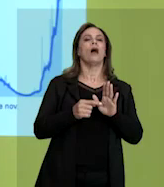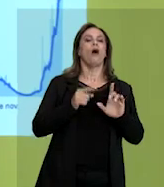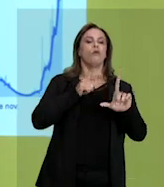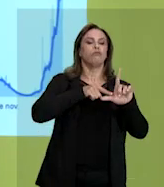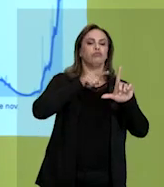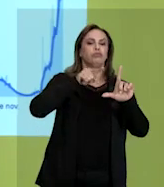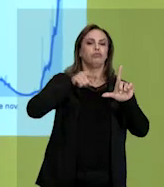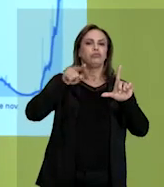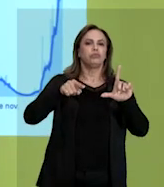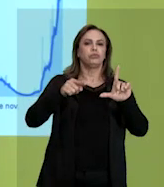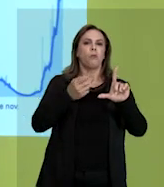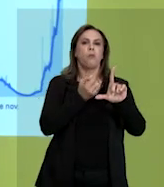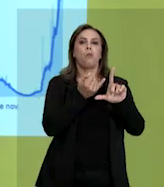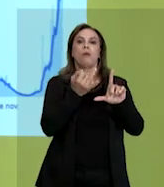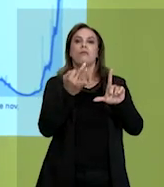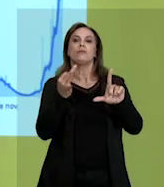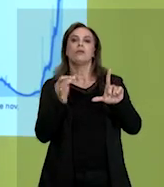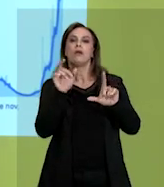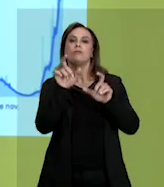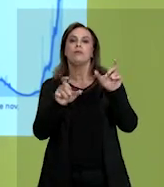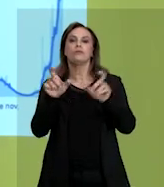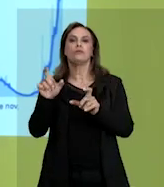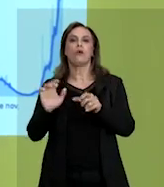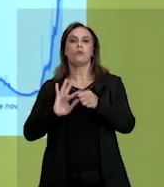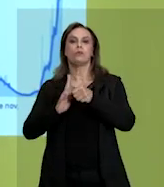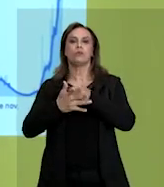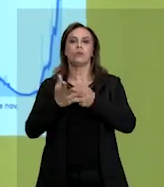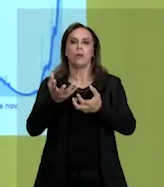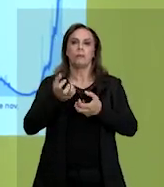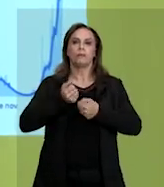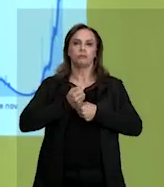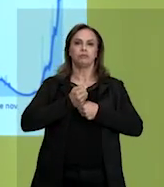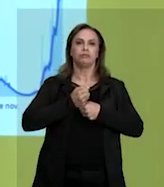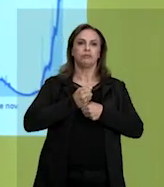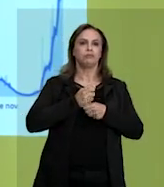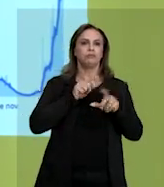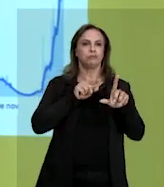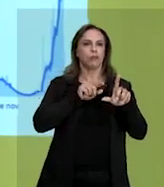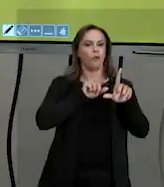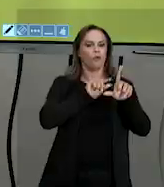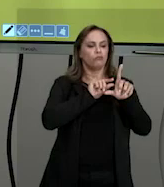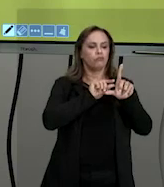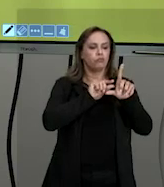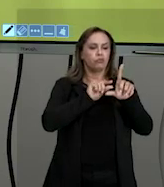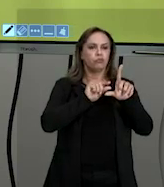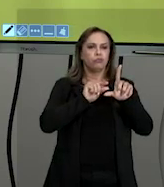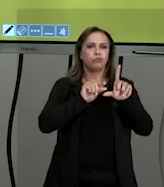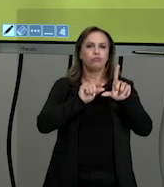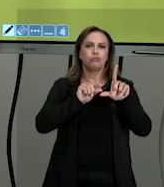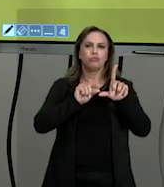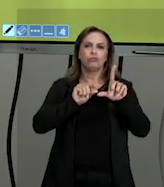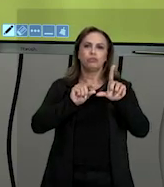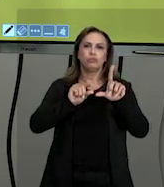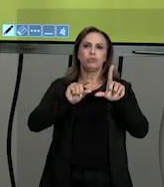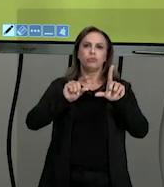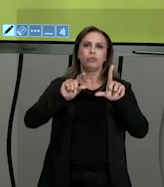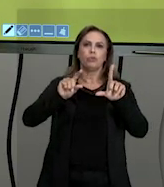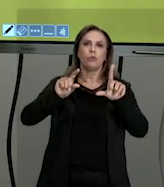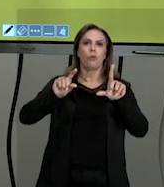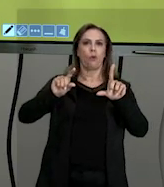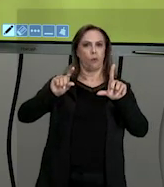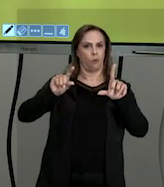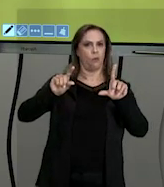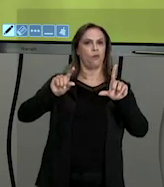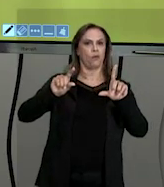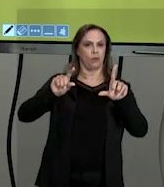número de casos, né? Por muito tempo, tá? Depois a gente tem uma pequena onda,